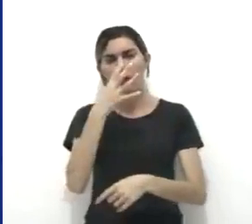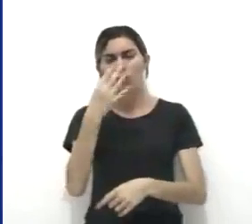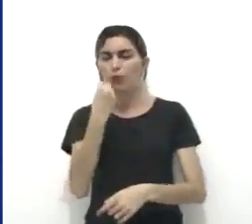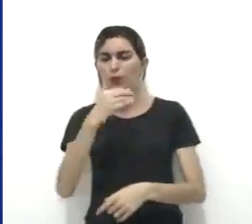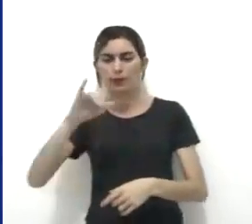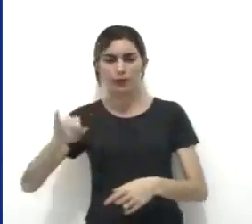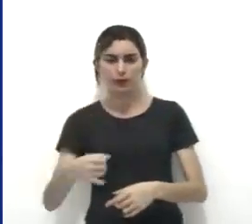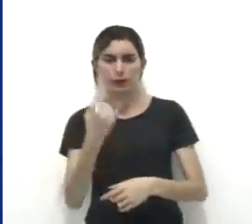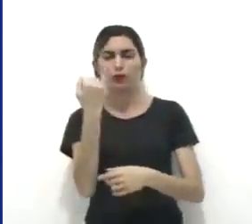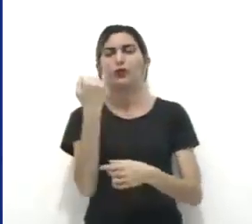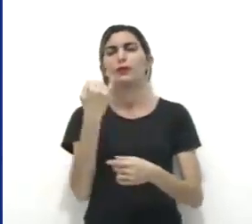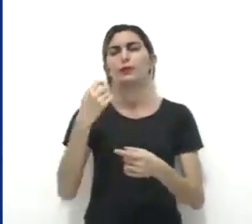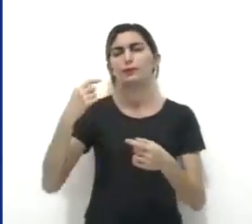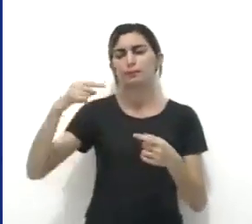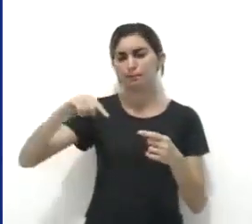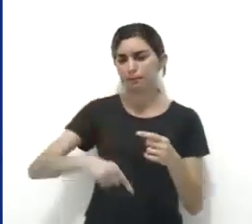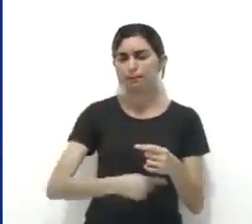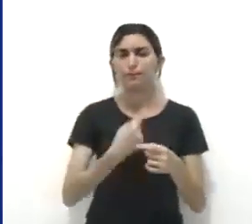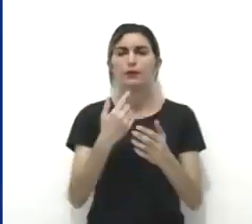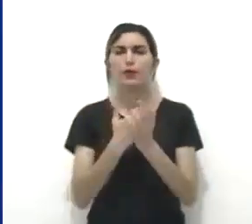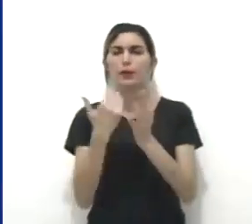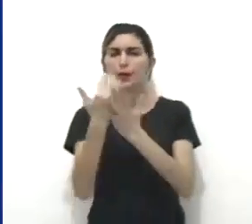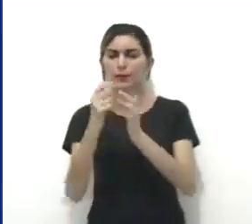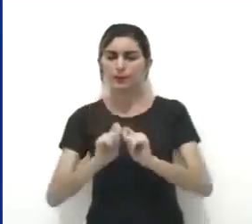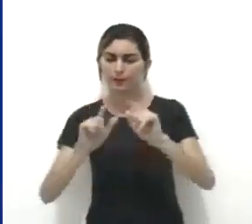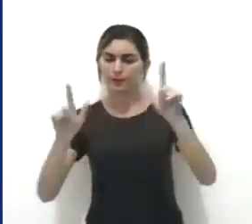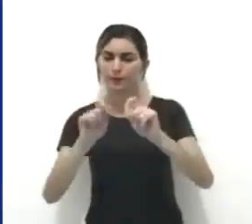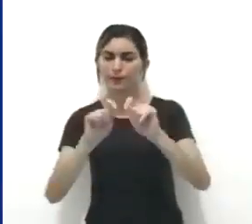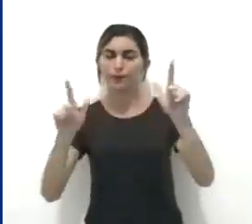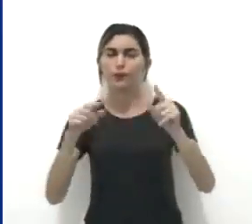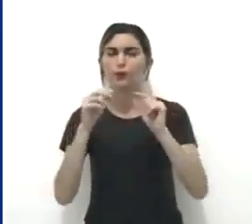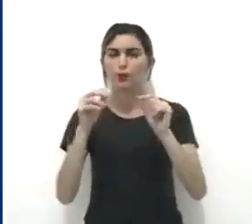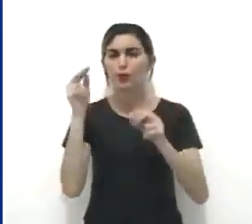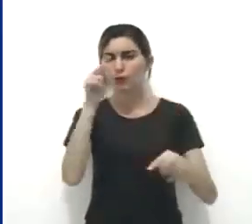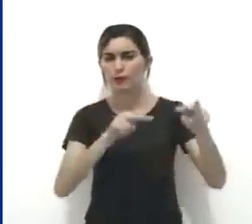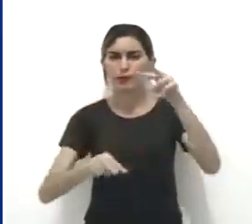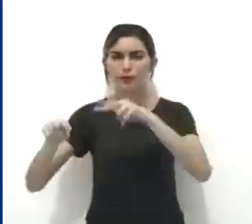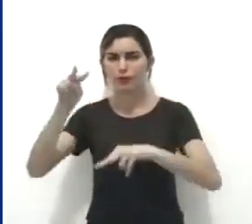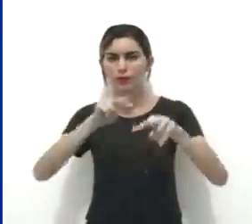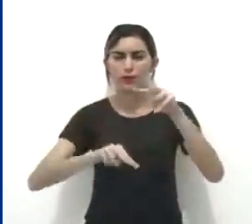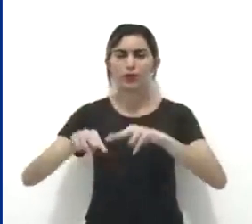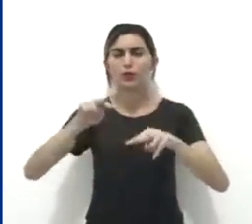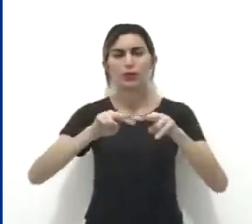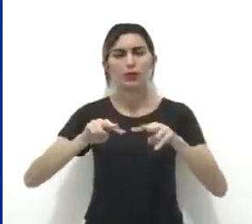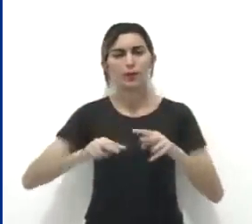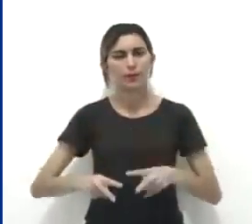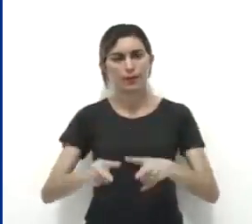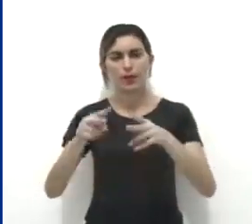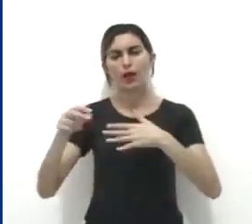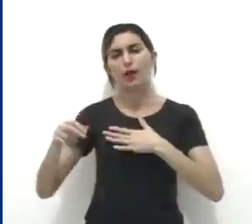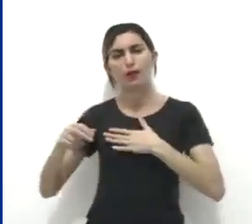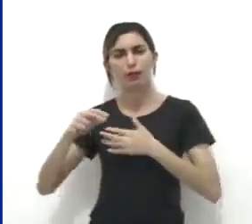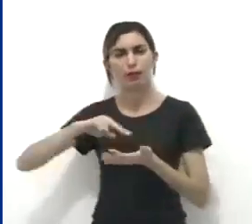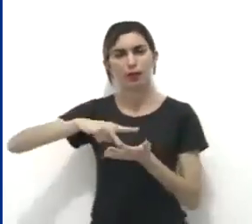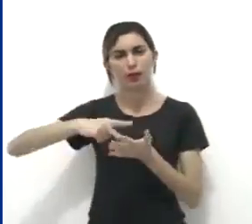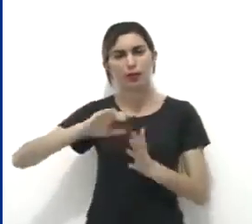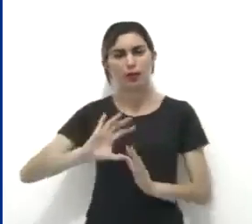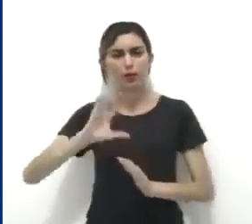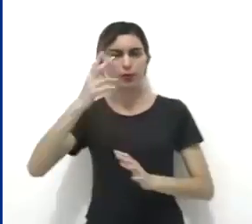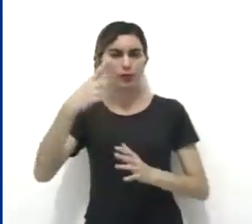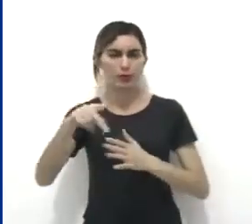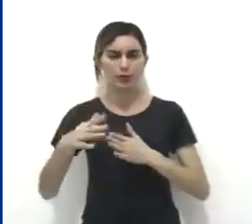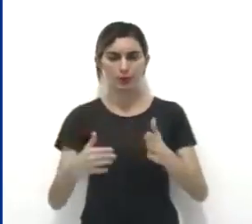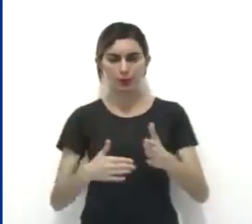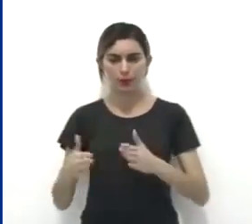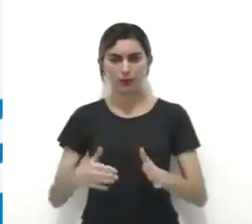vocês aprofundarem e, além das imagens que a gente mostrou, vocês possam visualizar efetivamente a dança